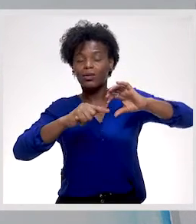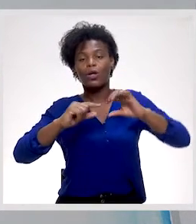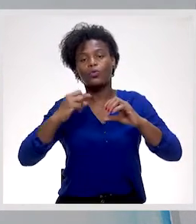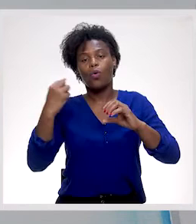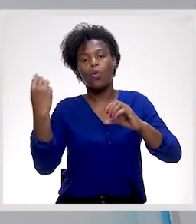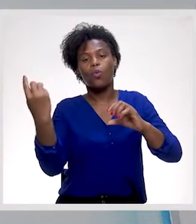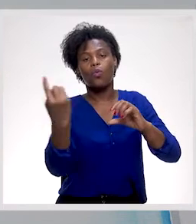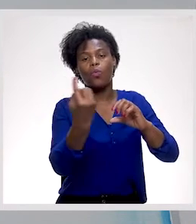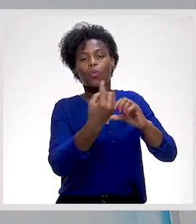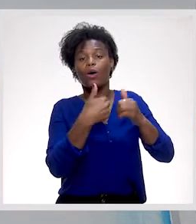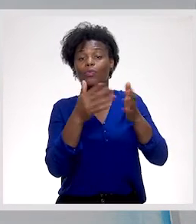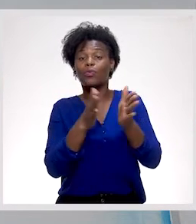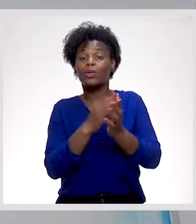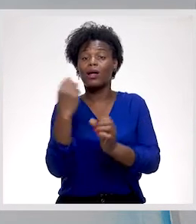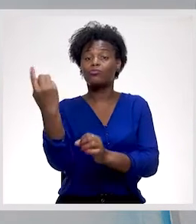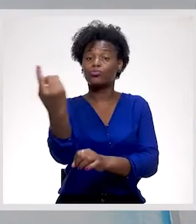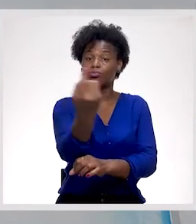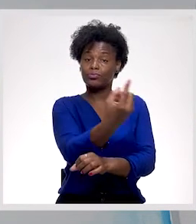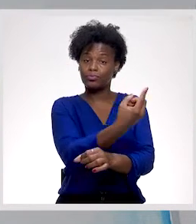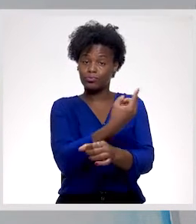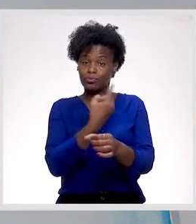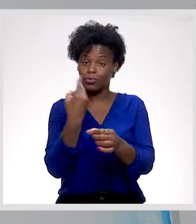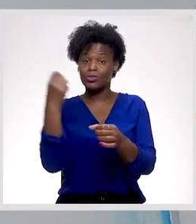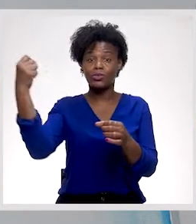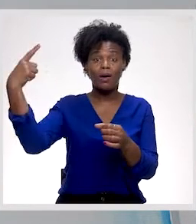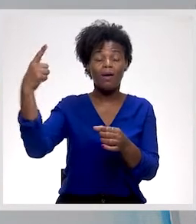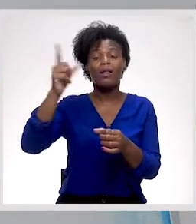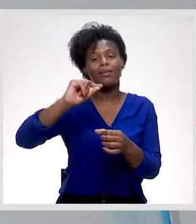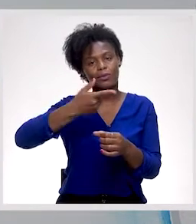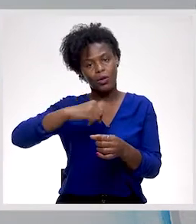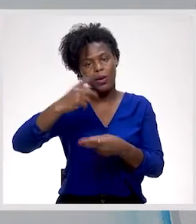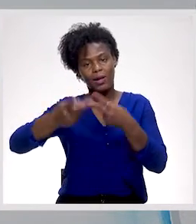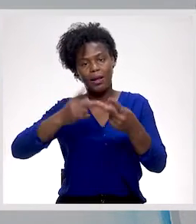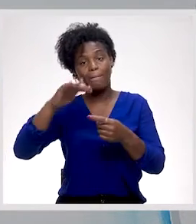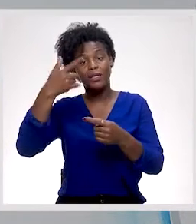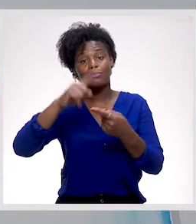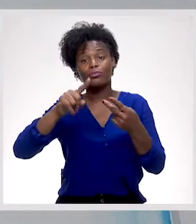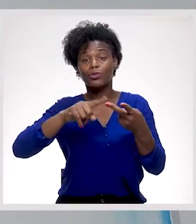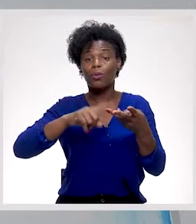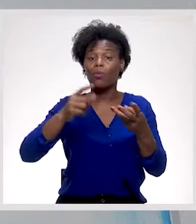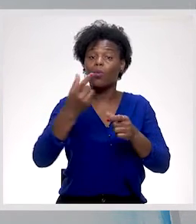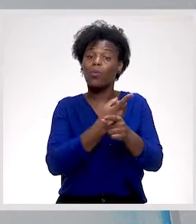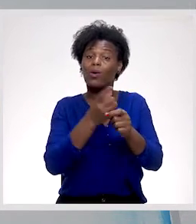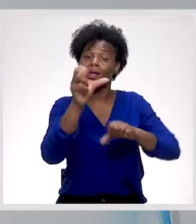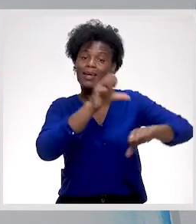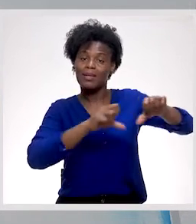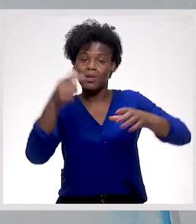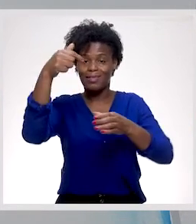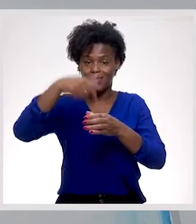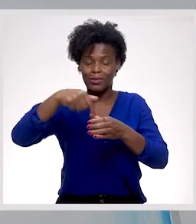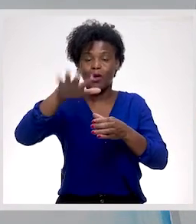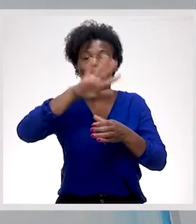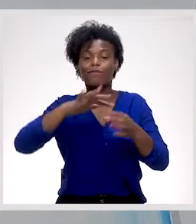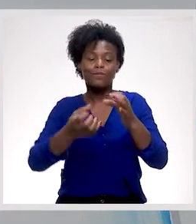completa ao Sol. Analisamos também os principais elementos químicos que entram na constituição dos